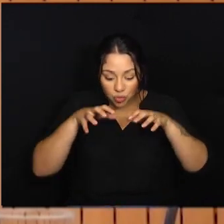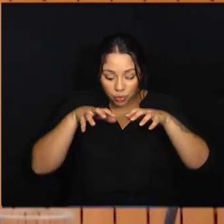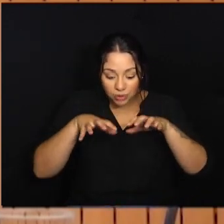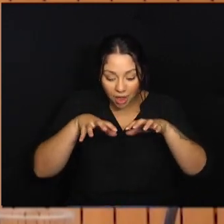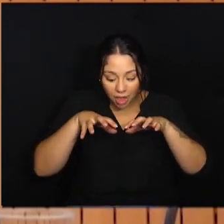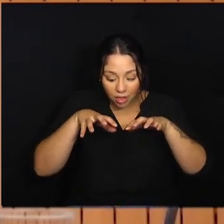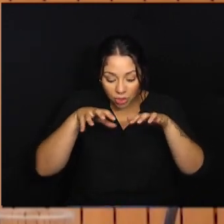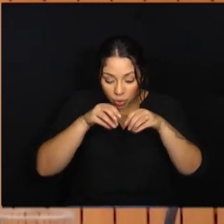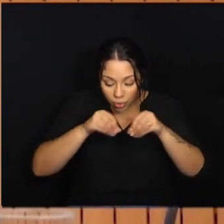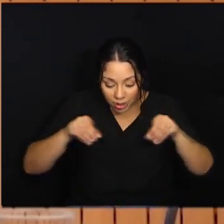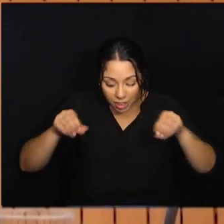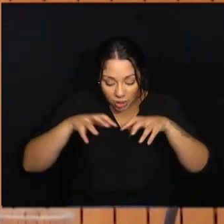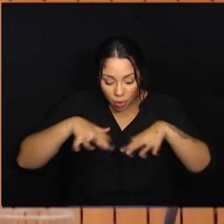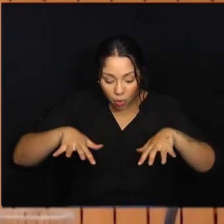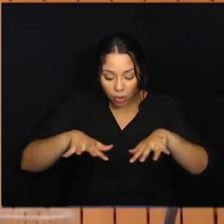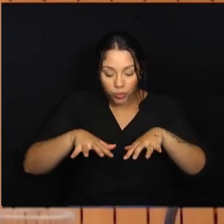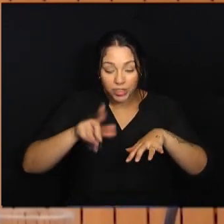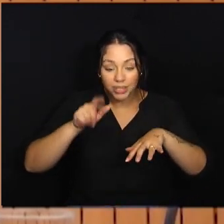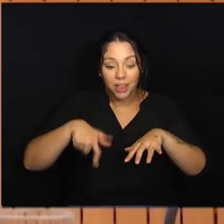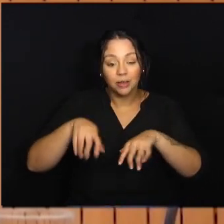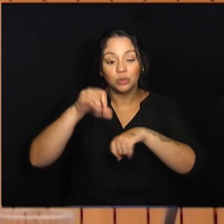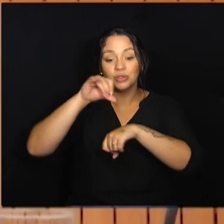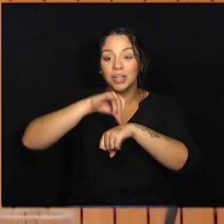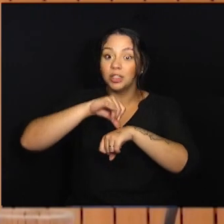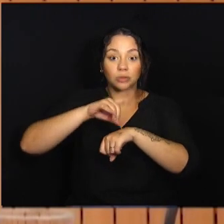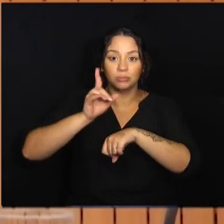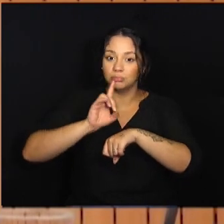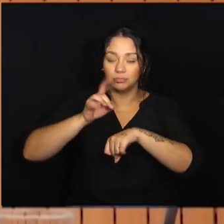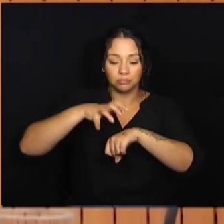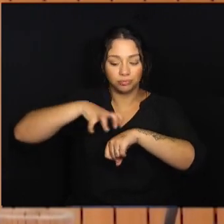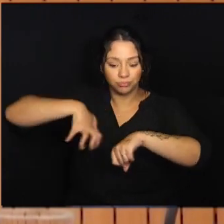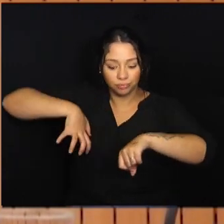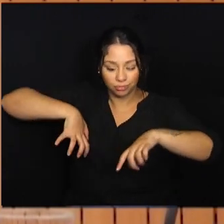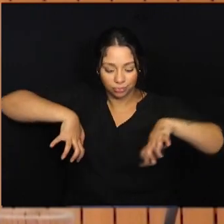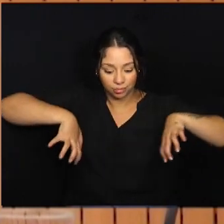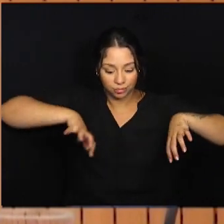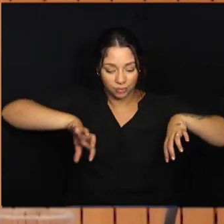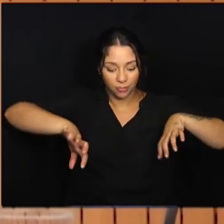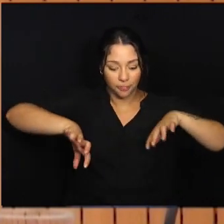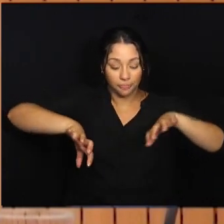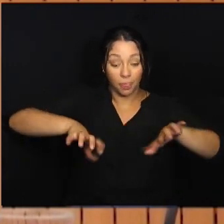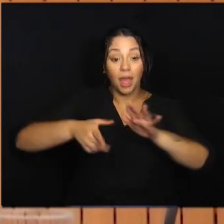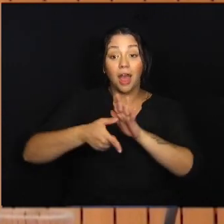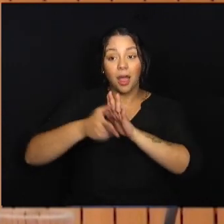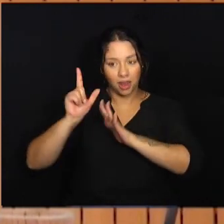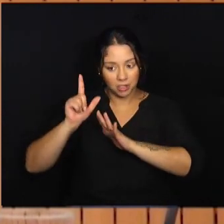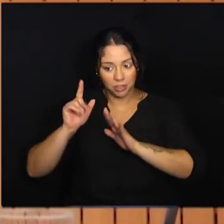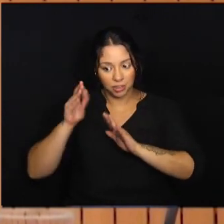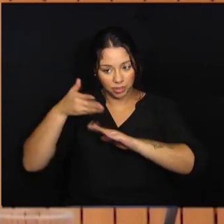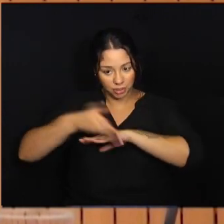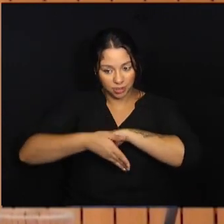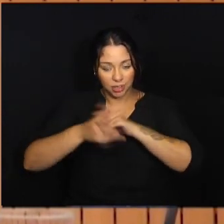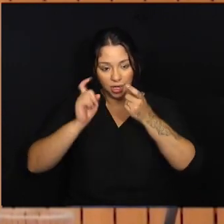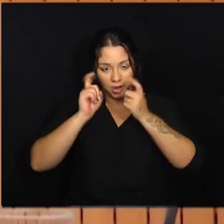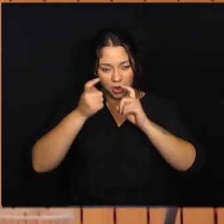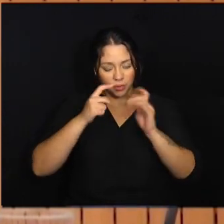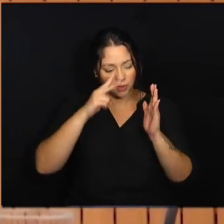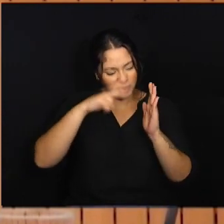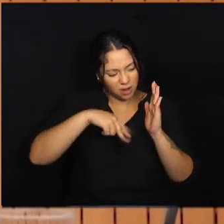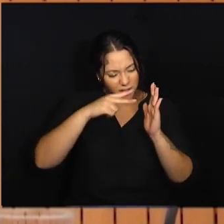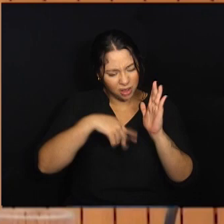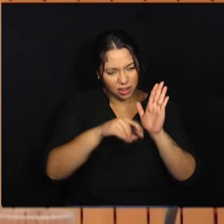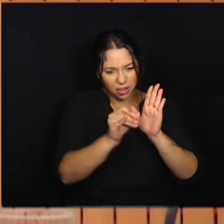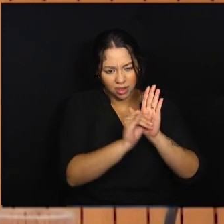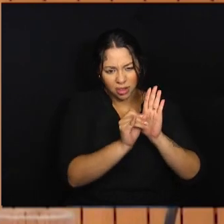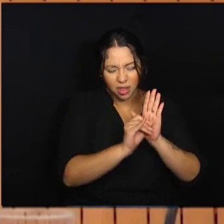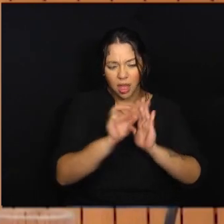né, que eu vi dentro... Estava olhando o edital antes de vir para a reunião, e tem lá, né, se não me engano, é